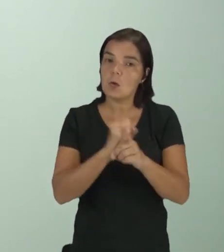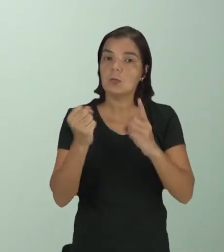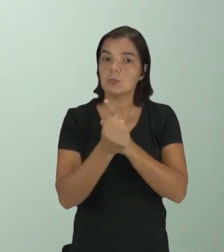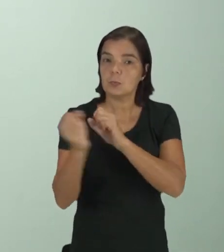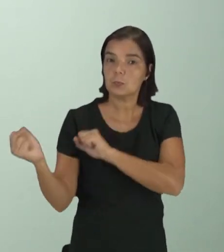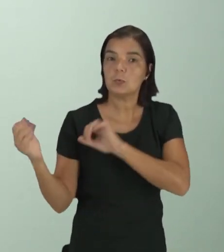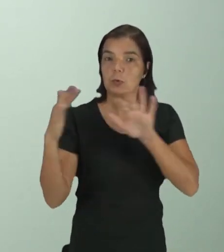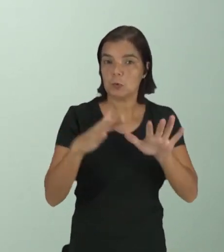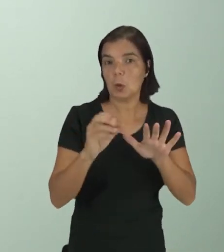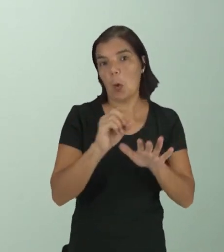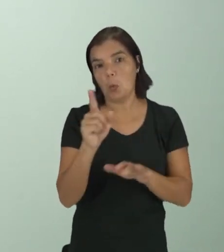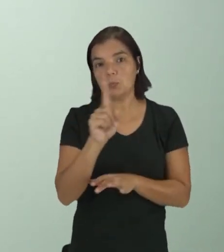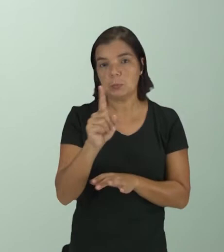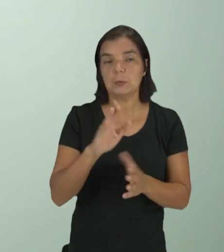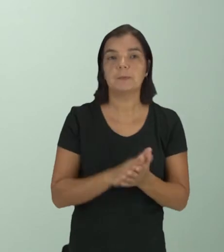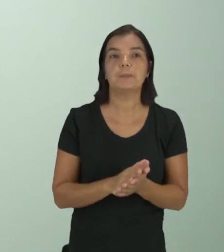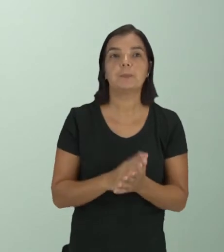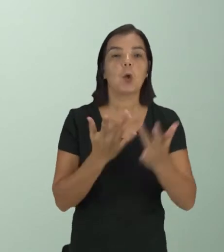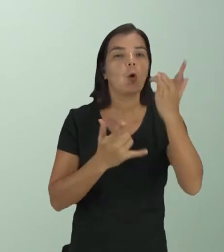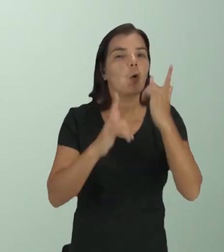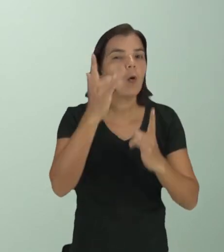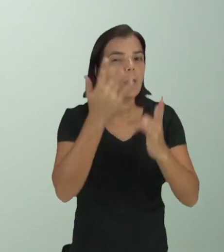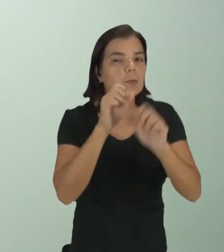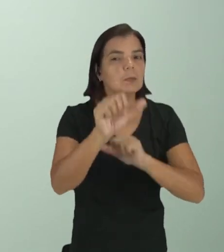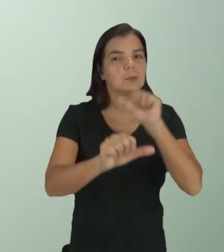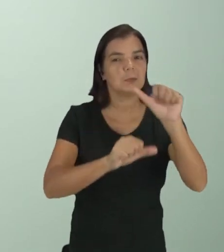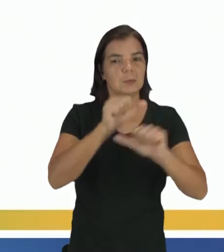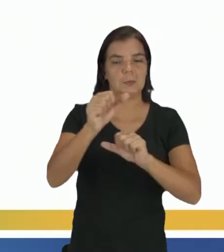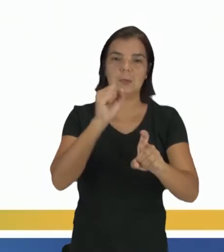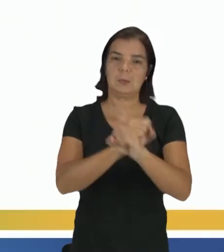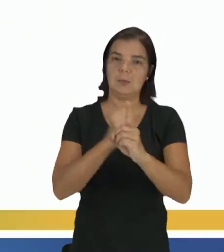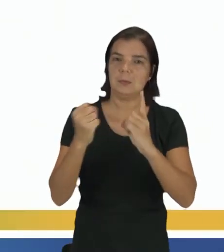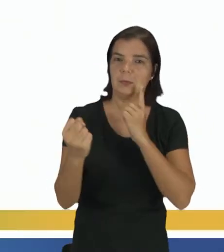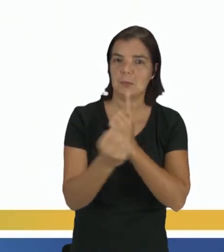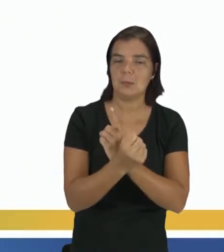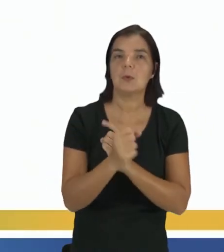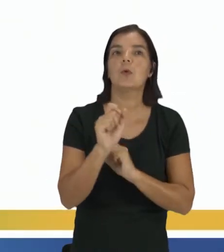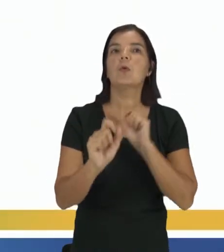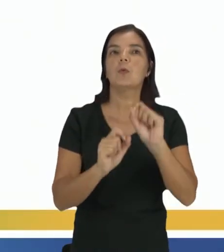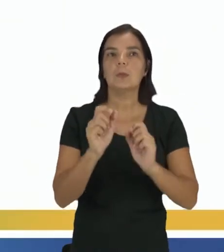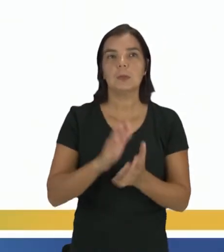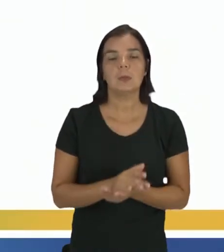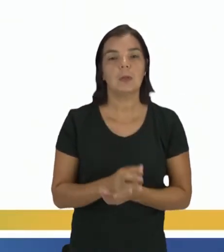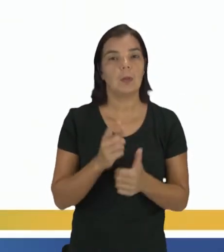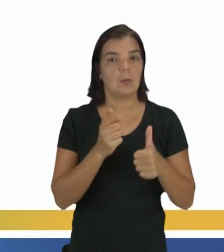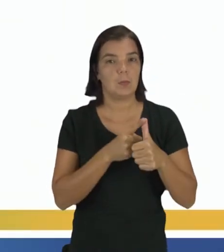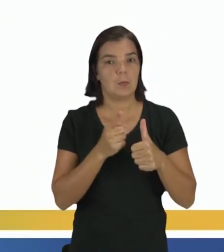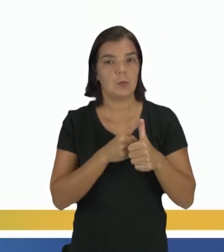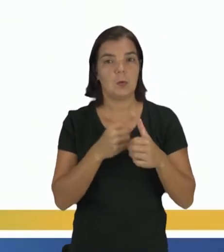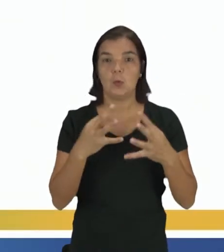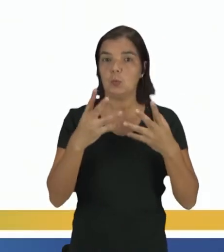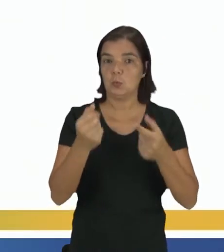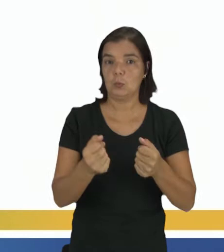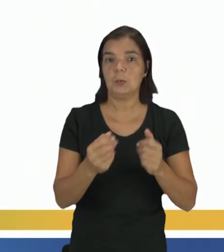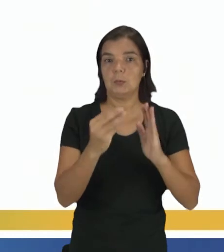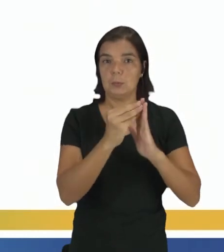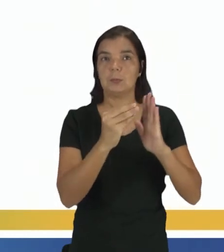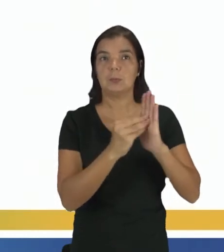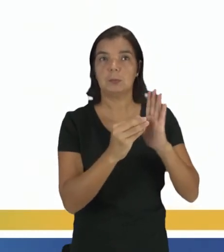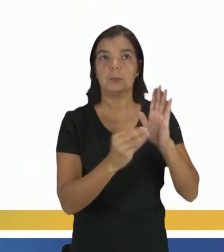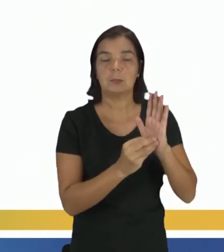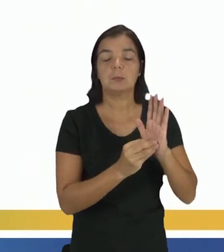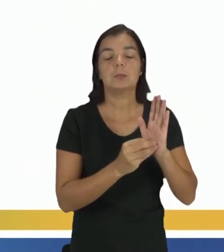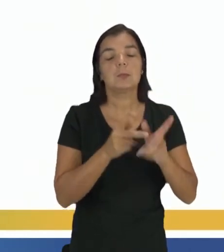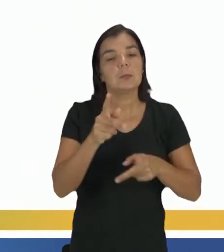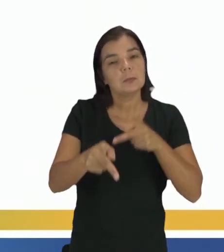desloque ou não para uma região. Fator atrativo de transformação da sociedade. Nós vamos ter, são todas essas benesses que